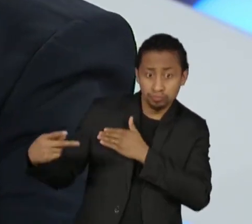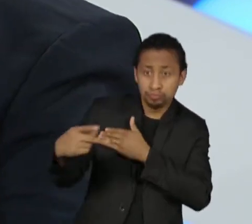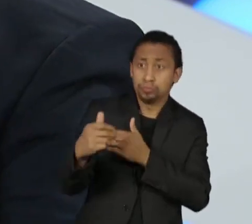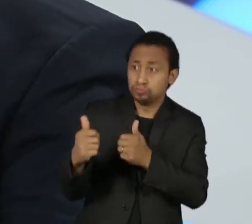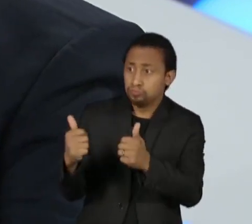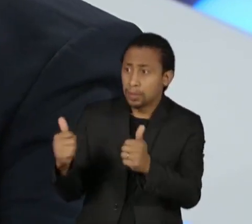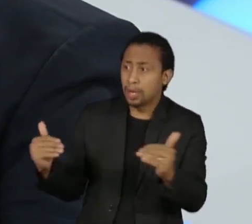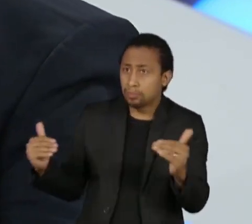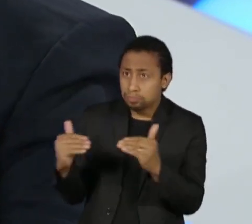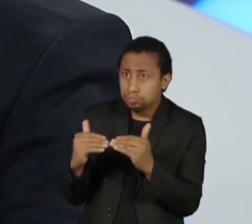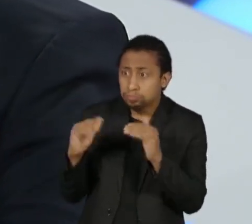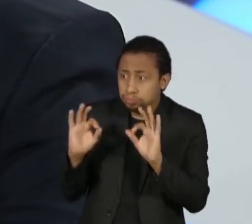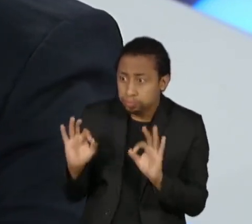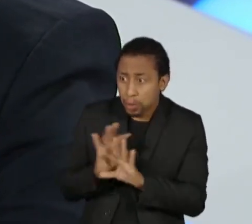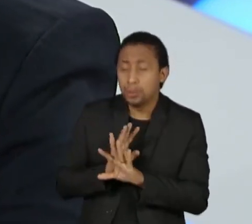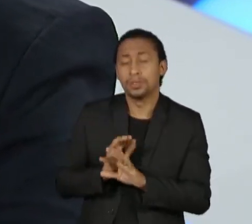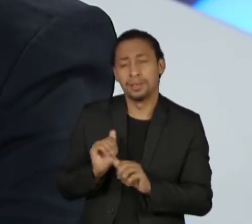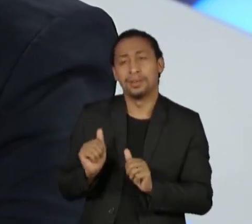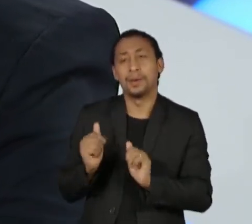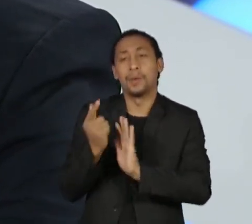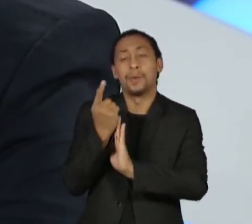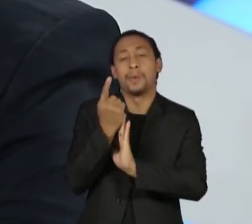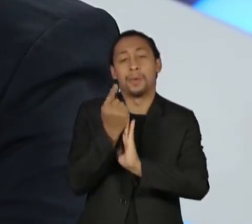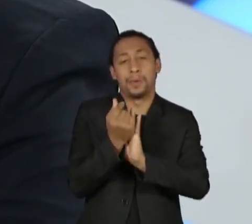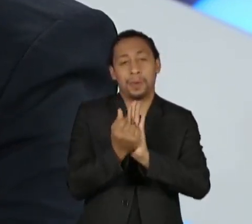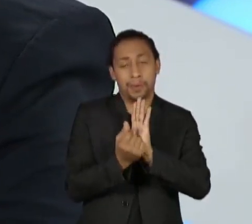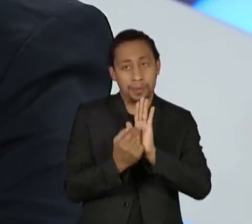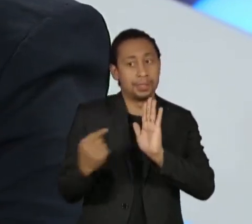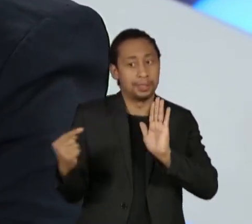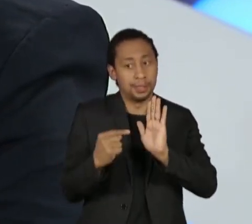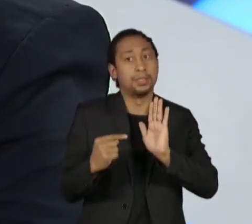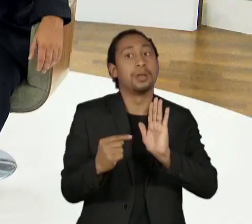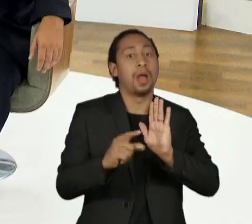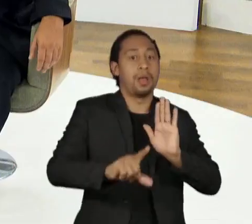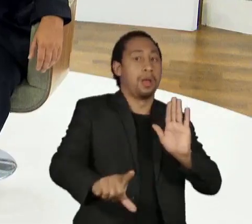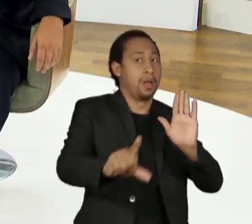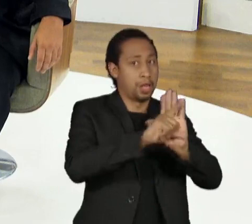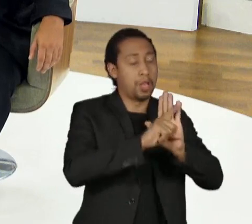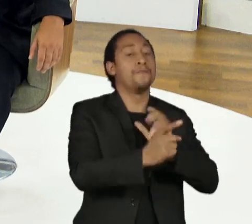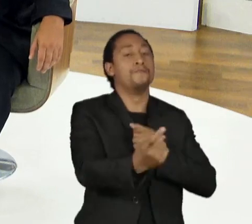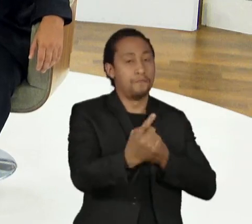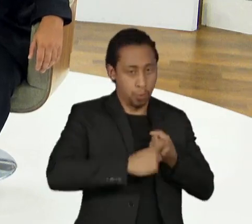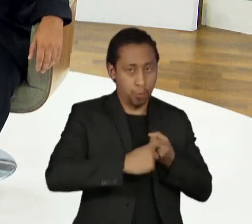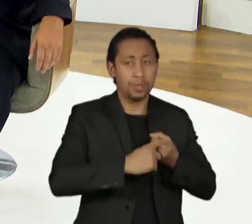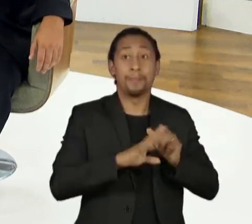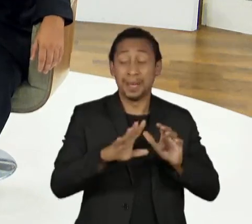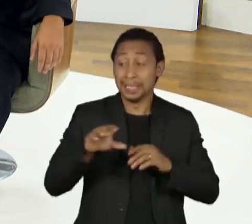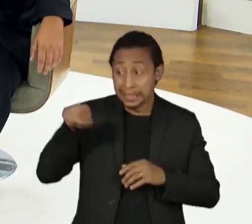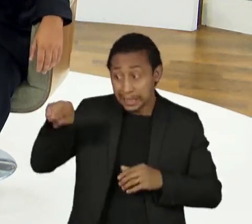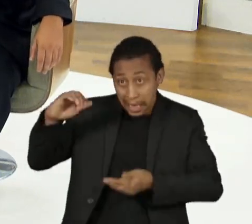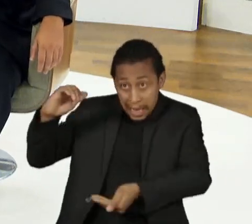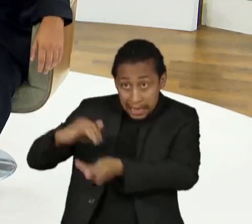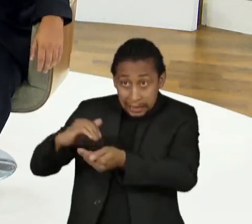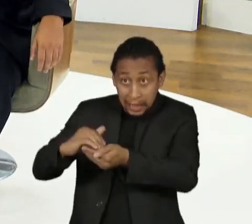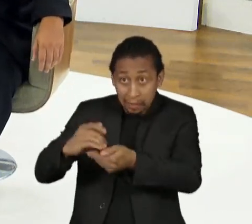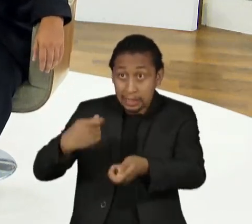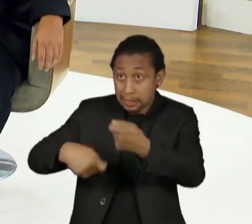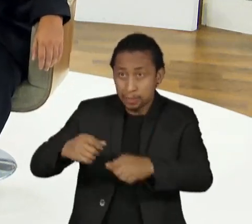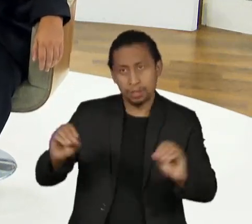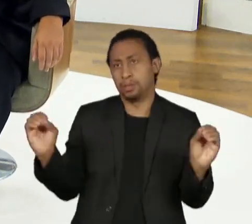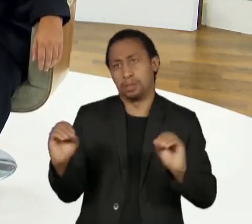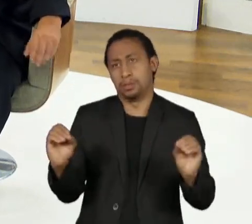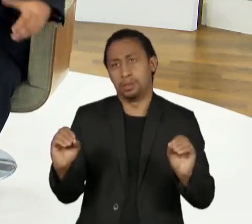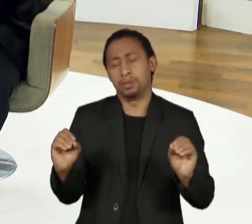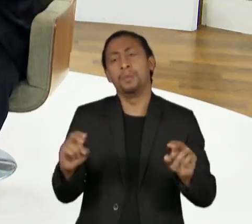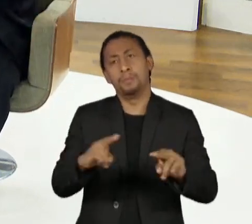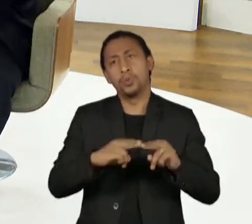o Legislativo vota a lei orçamentária, mas não administra. Para isso, nós temos um poder, chamado Poder